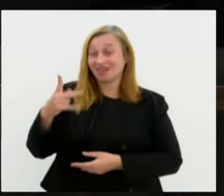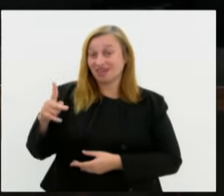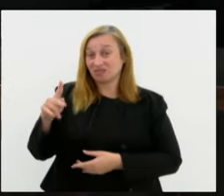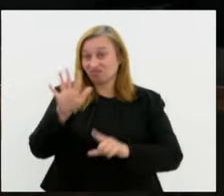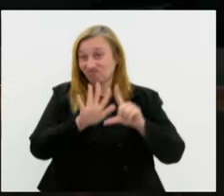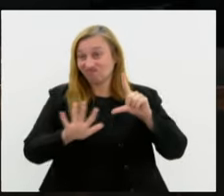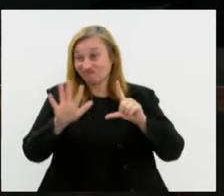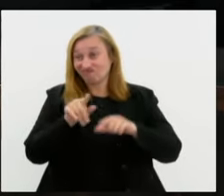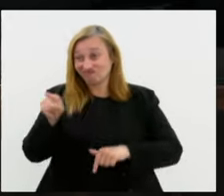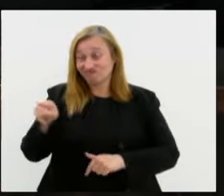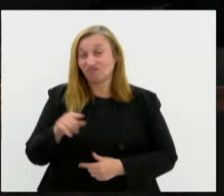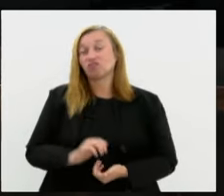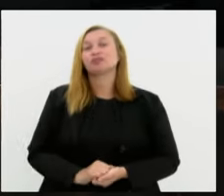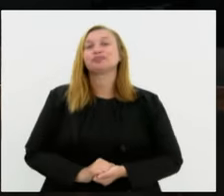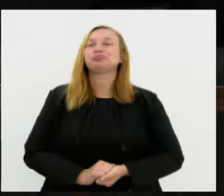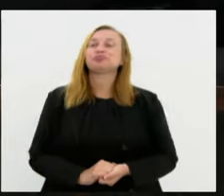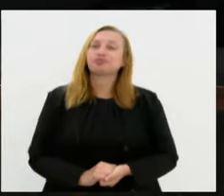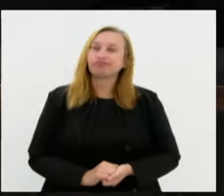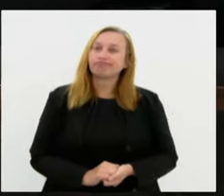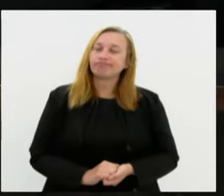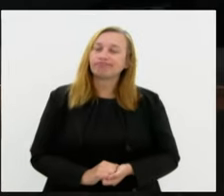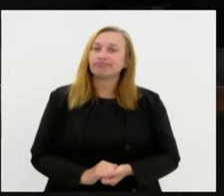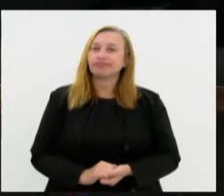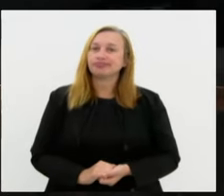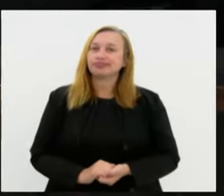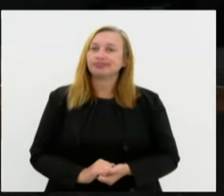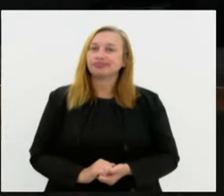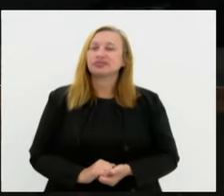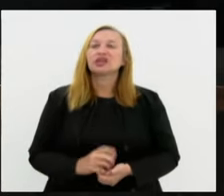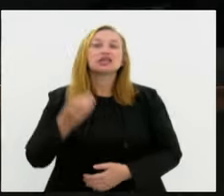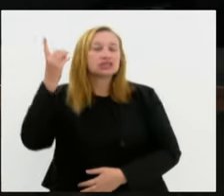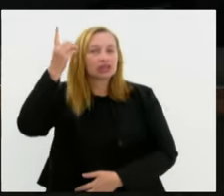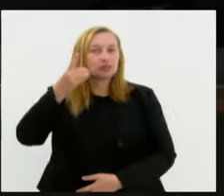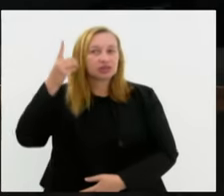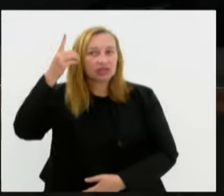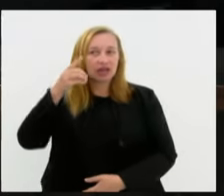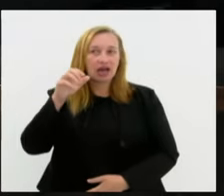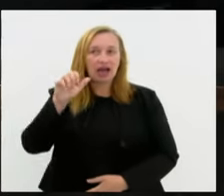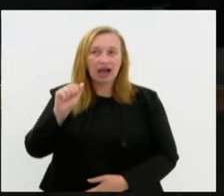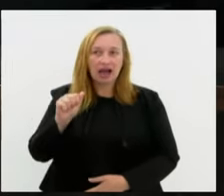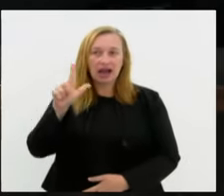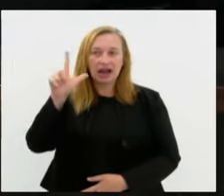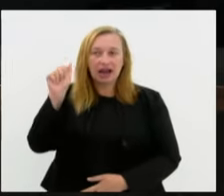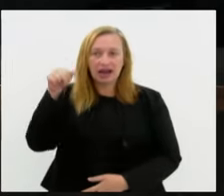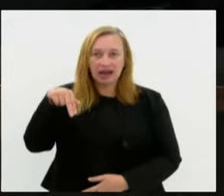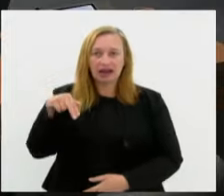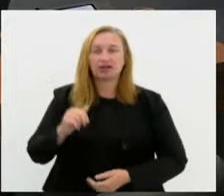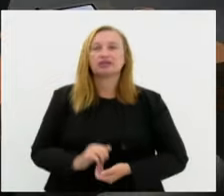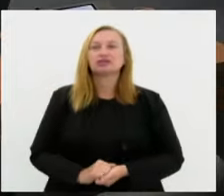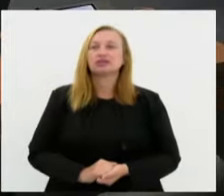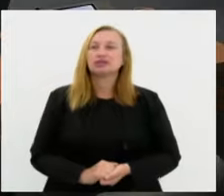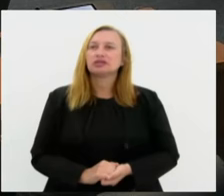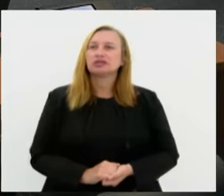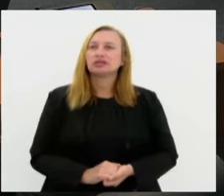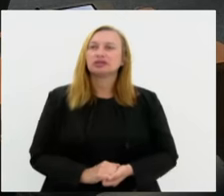não está legal para ele lá. Deputado Alan Lopes.